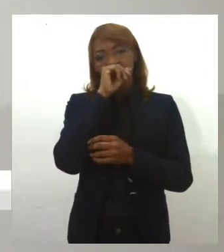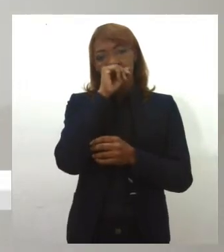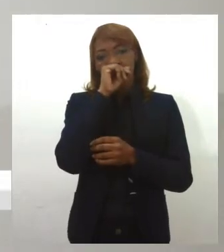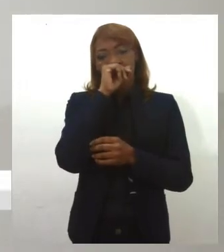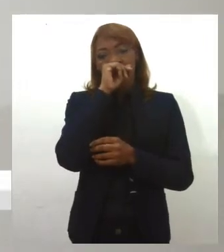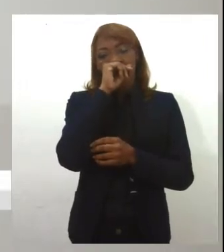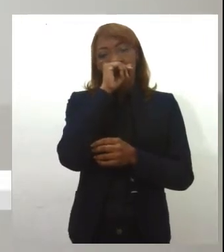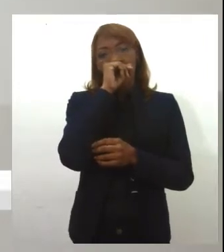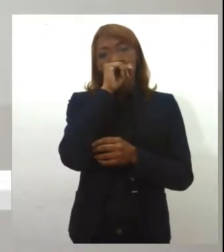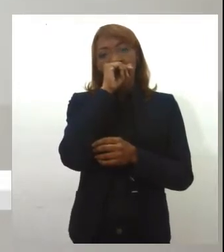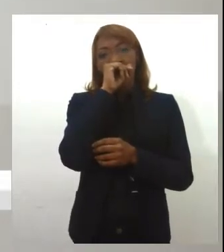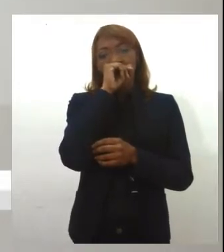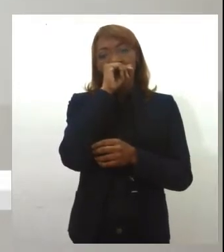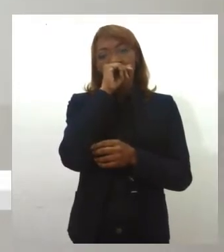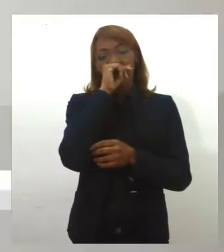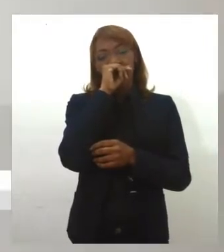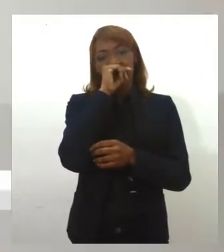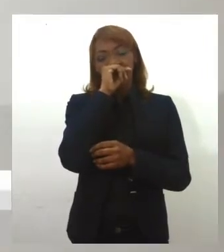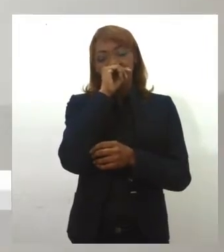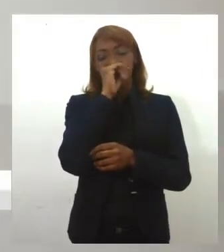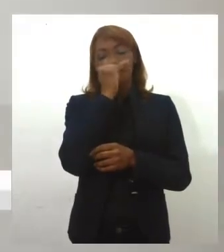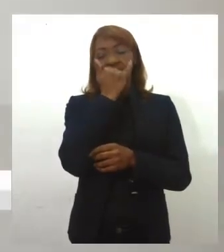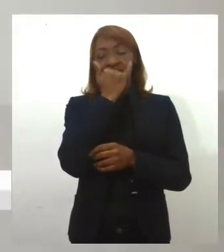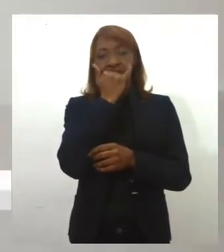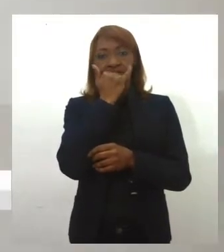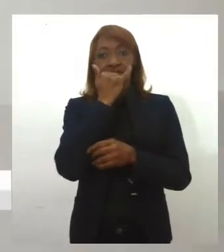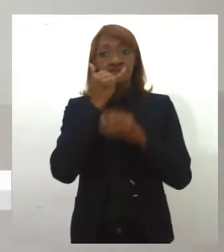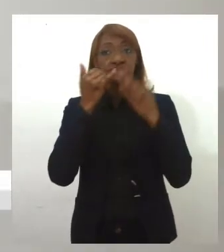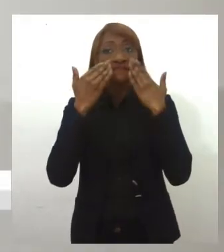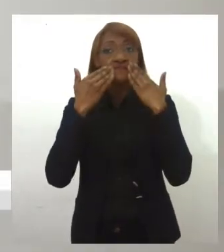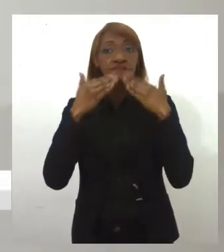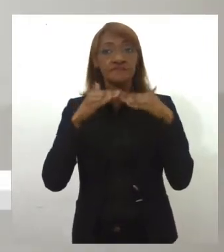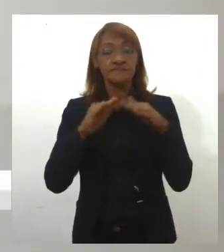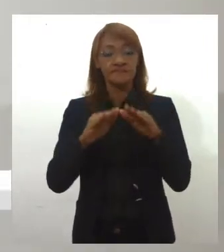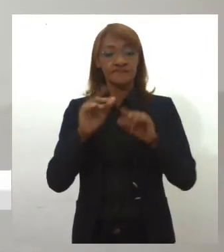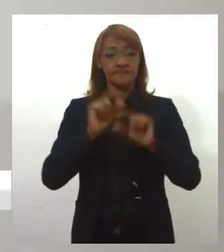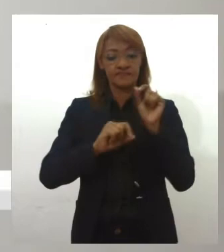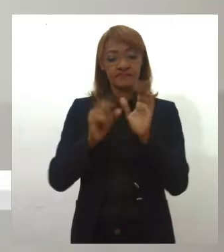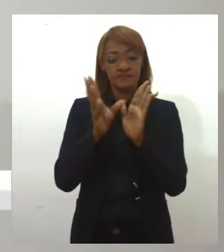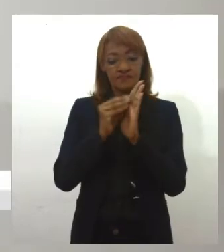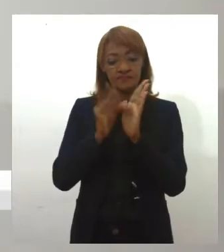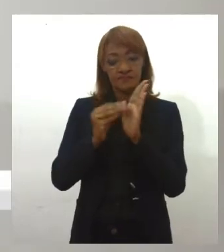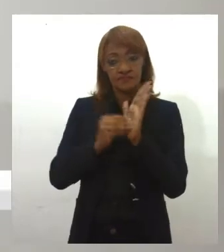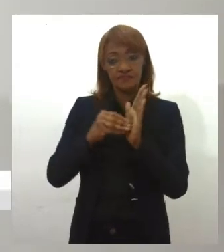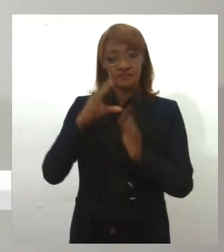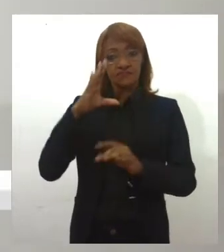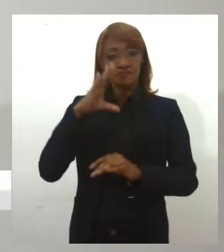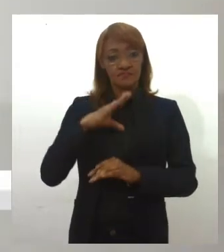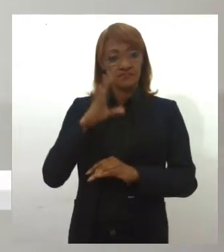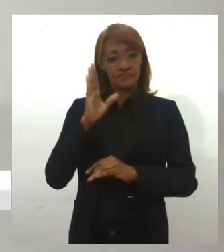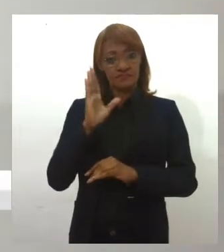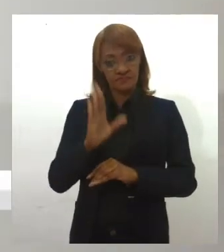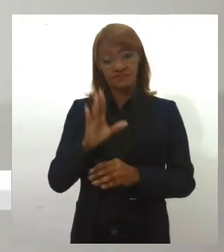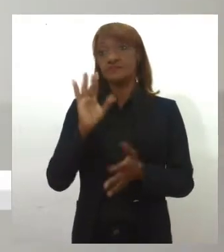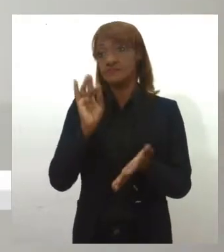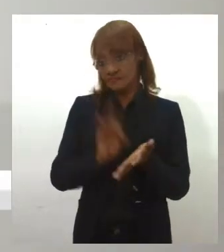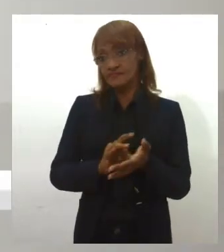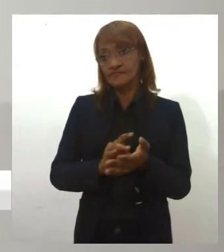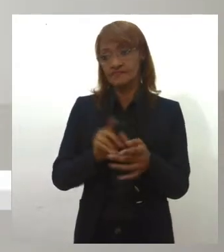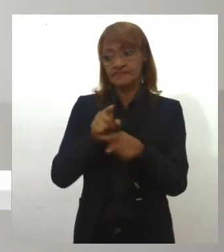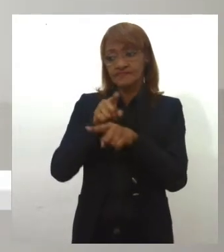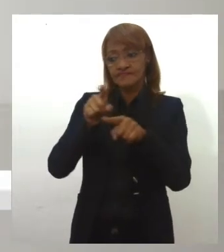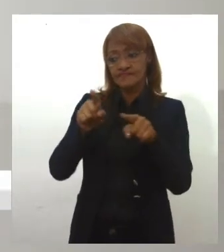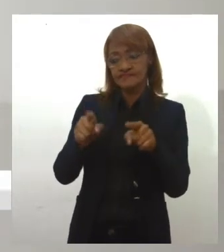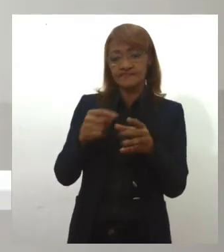filho, ele vê a tendência natural e começa também a direcionar conteúdo de português que seja. Se a Gabi é filmmaker e